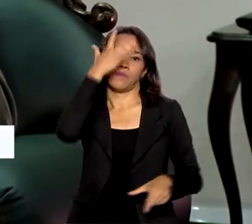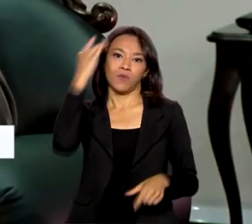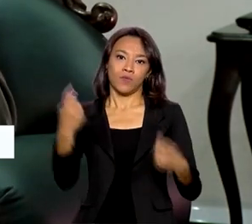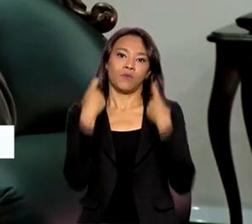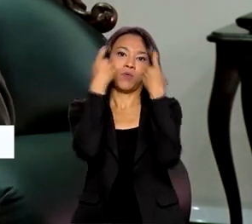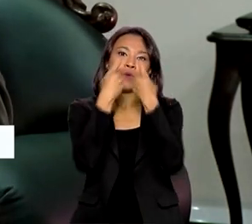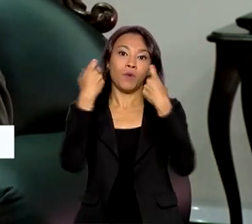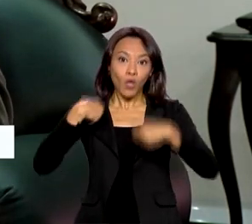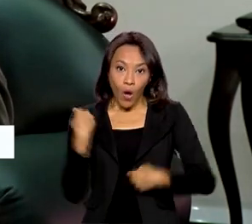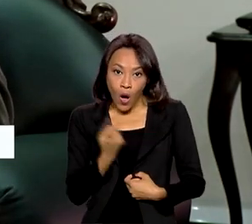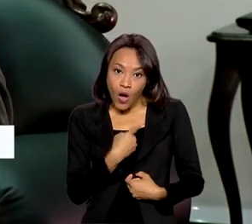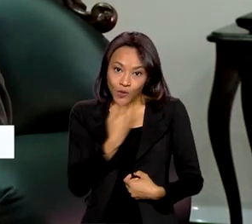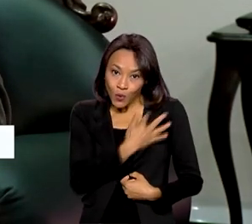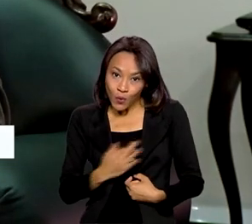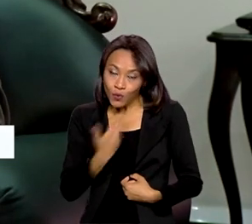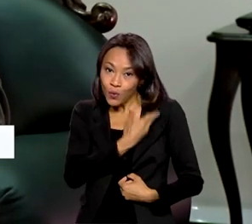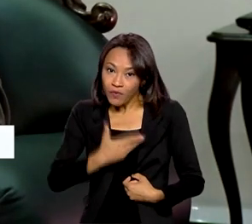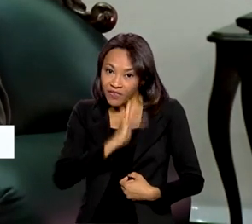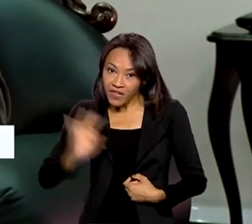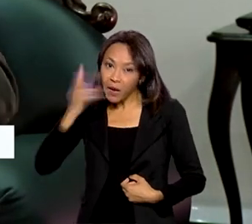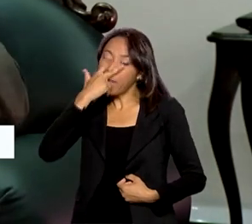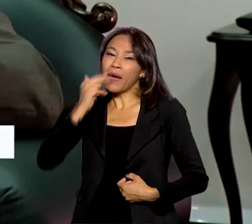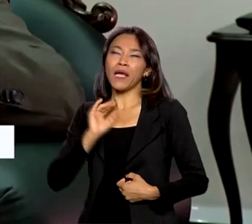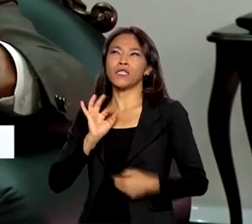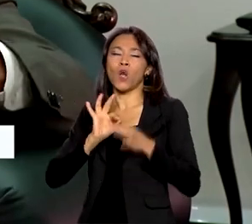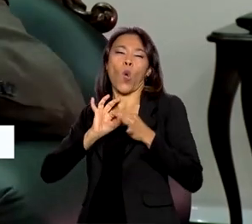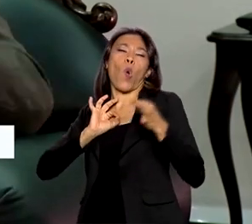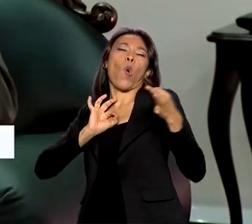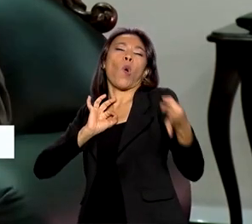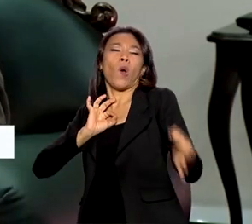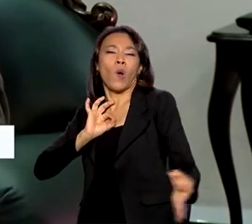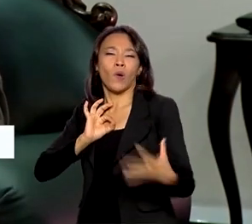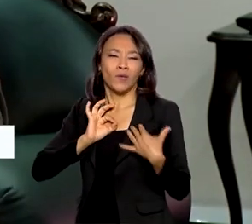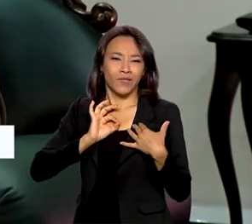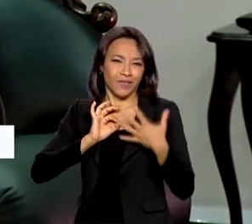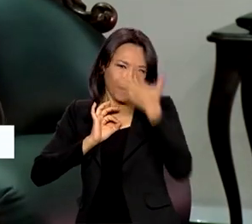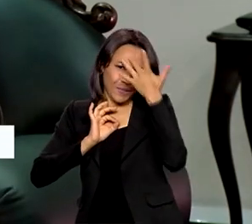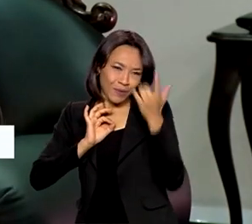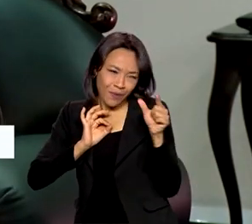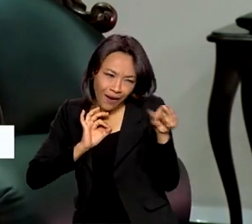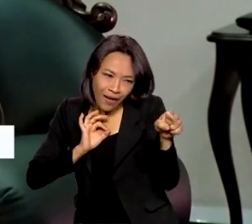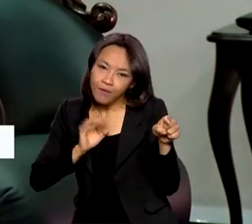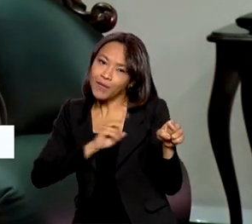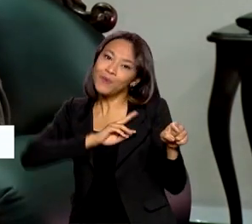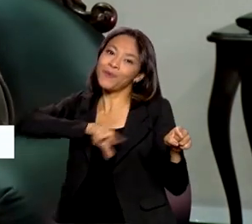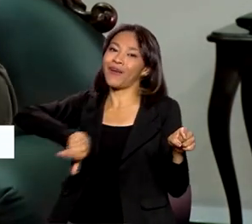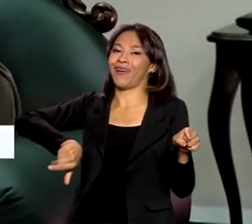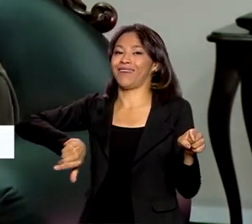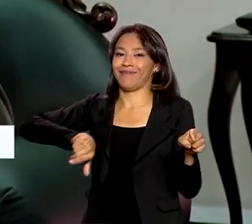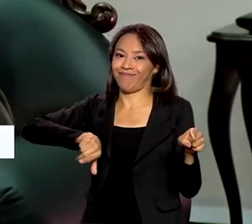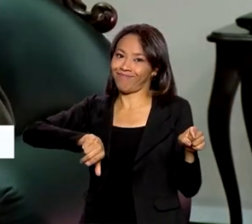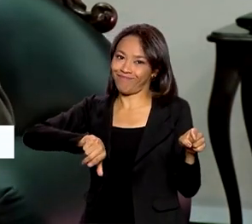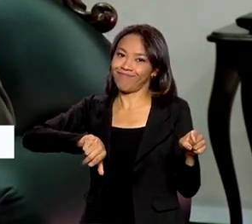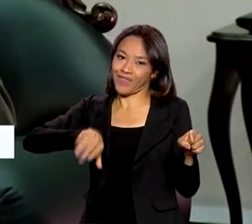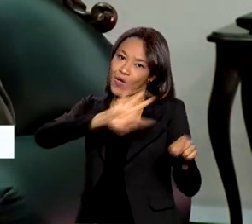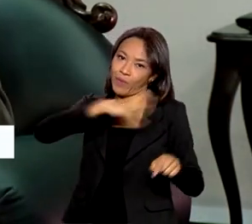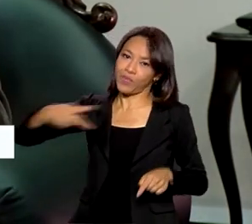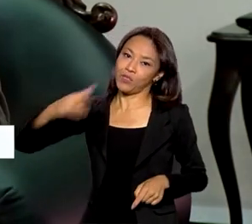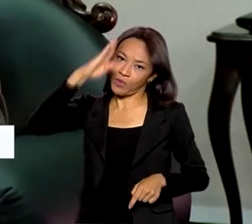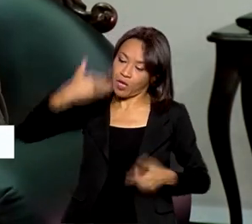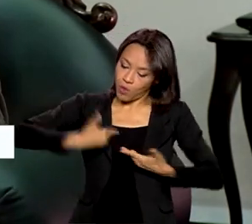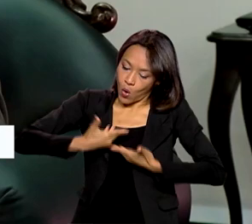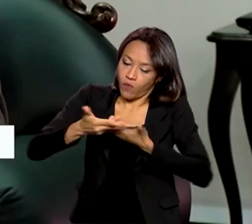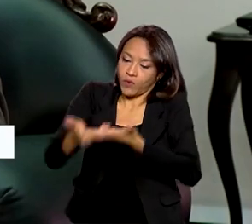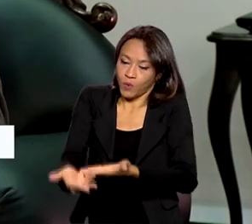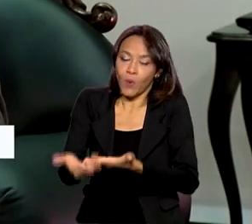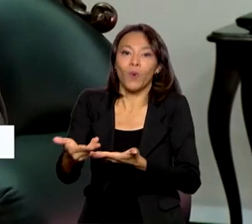preocupando nós aqui do governo federal parece uma coisa tão distante das pessoas estão distantes do cidadão mas não é meu presidente bolsonaro